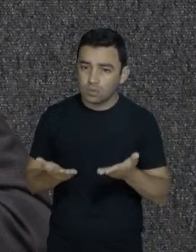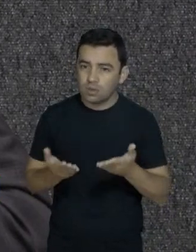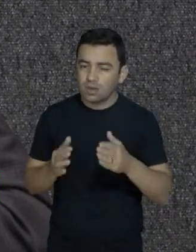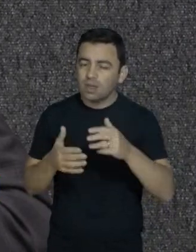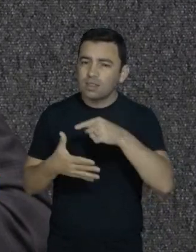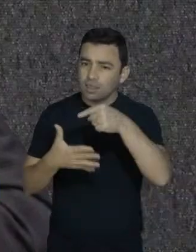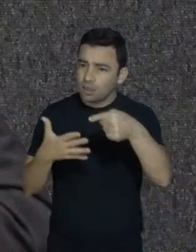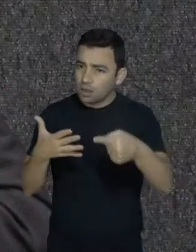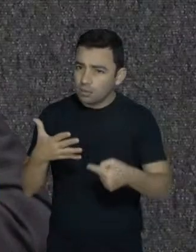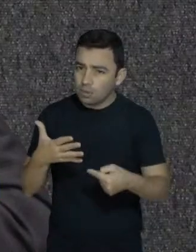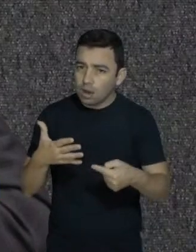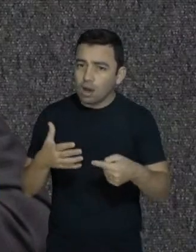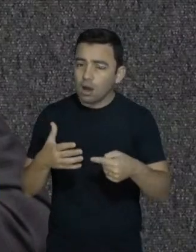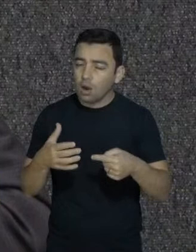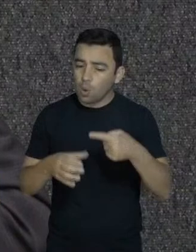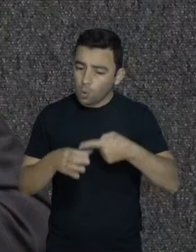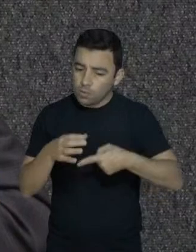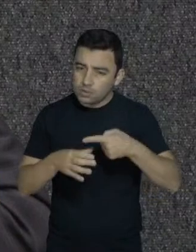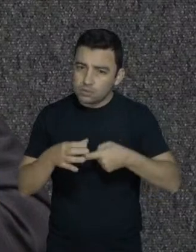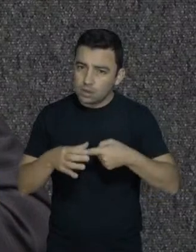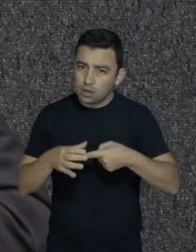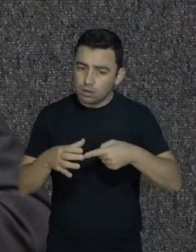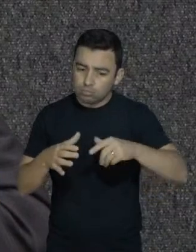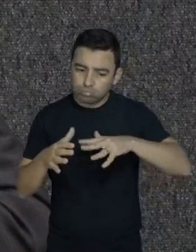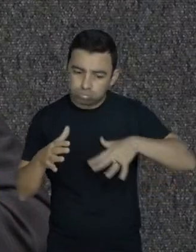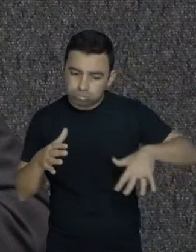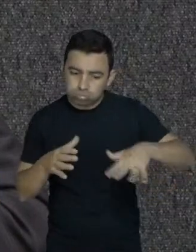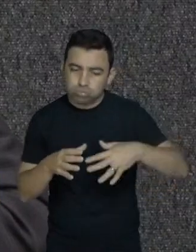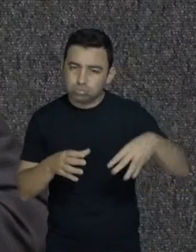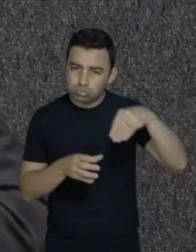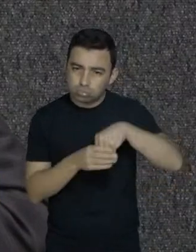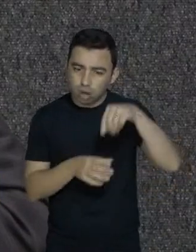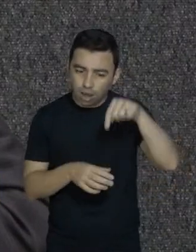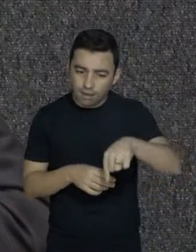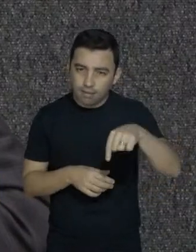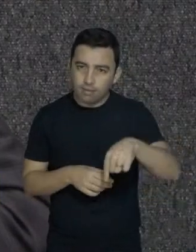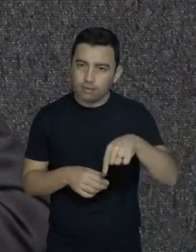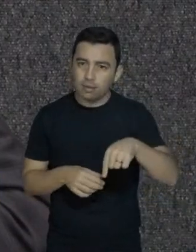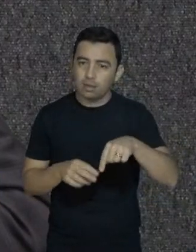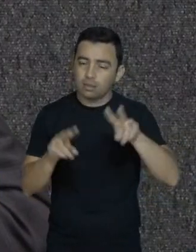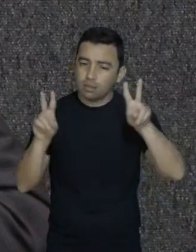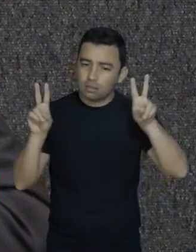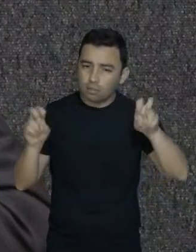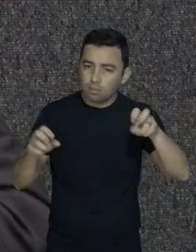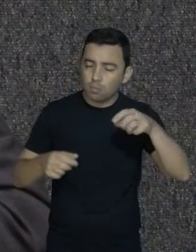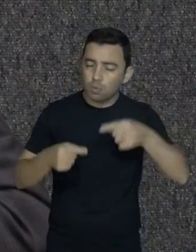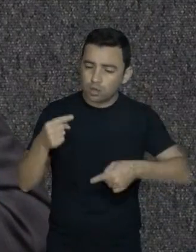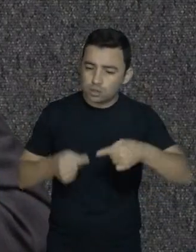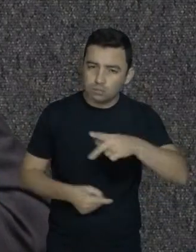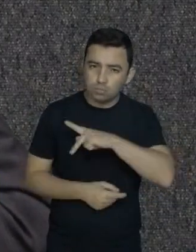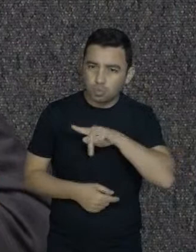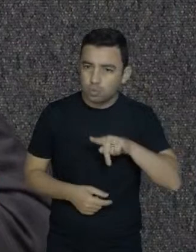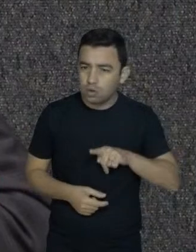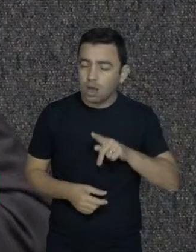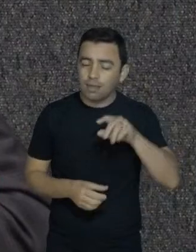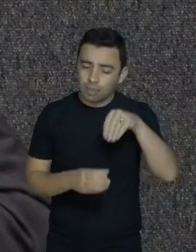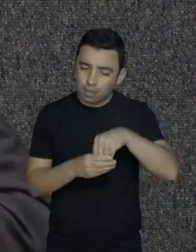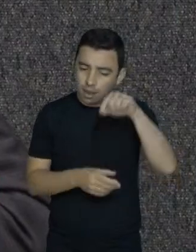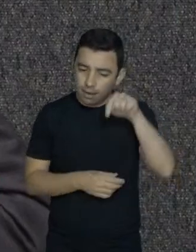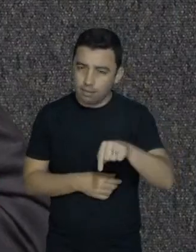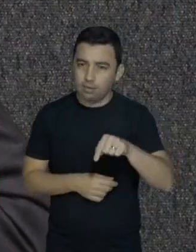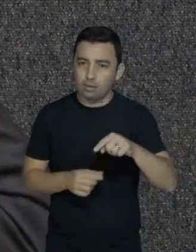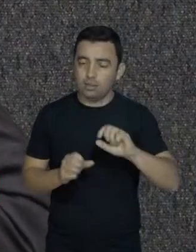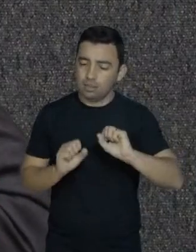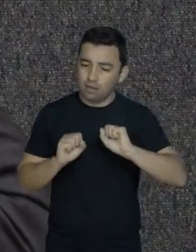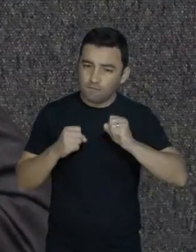pautas da comissão tramitando por dentro da comissão porque aqui que serão tratadas de políticas públicas né e da